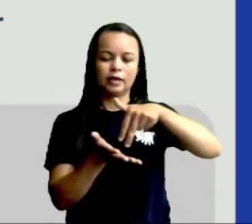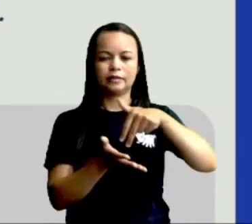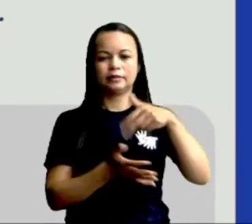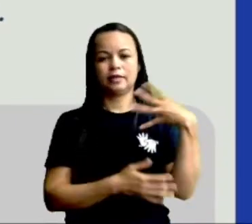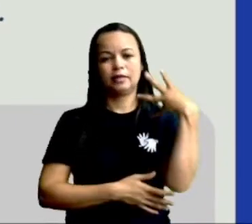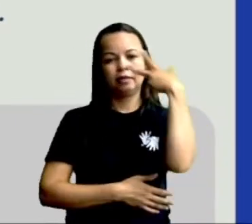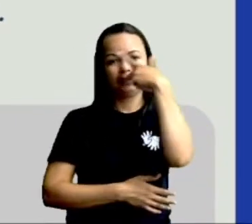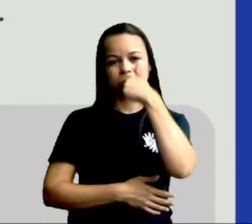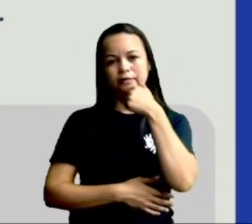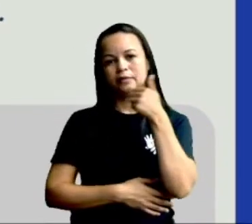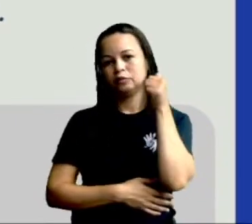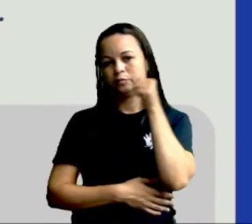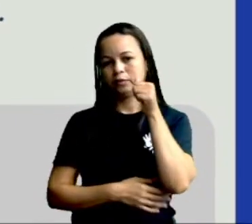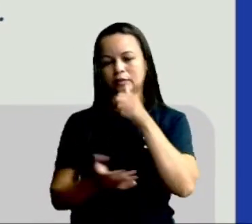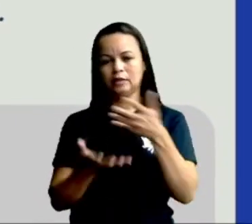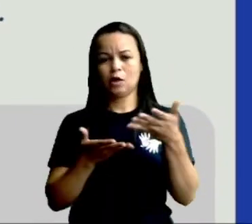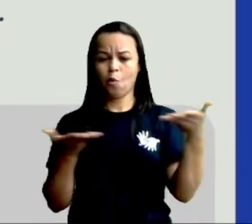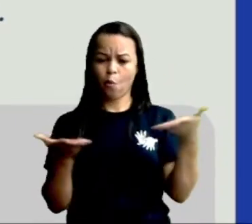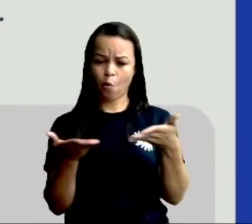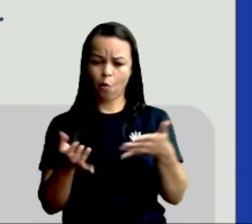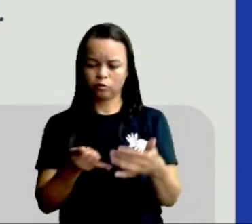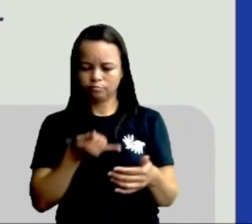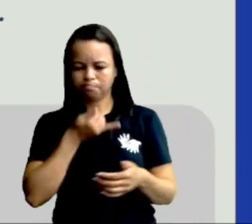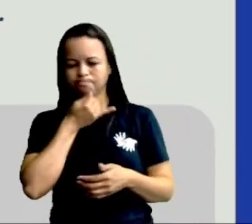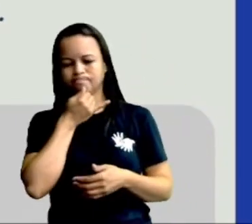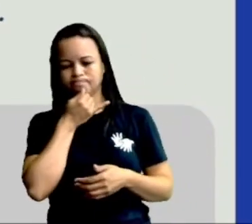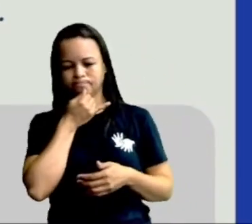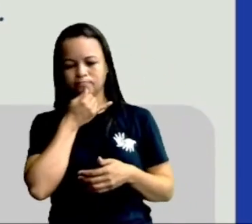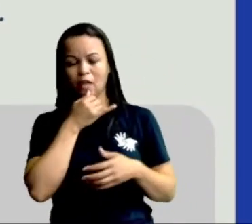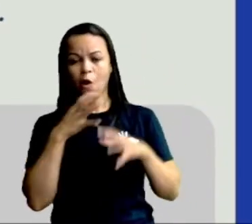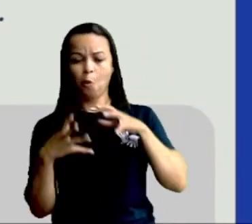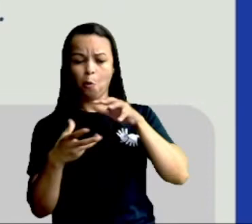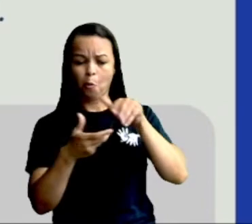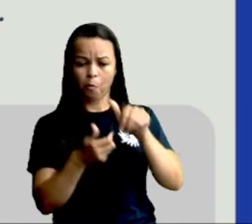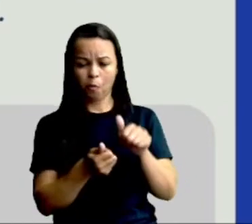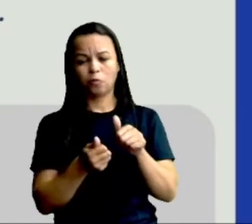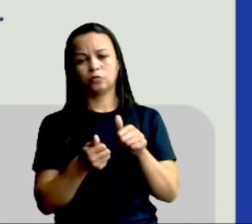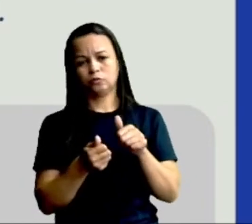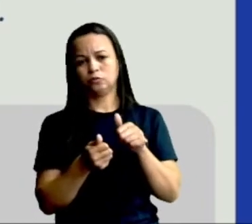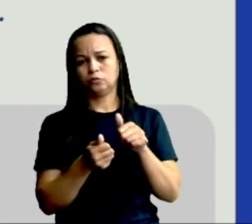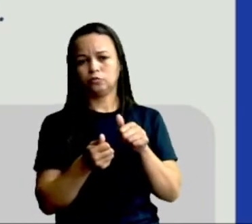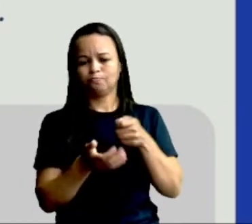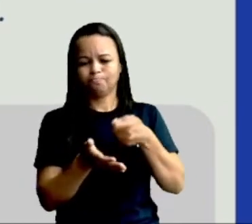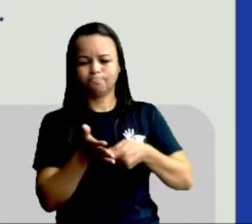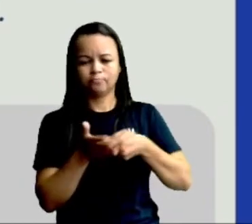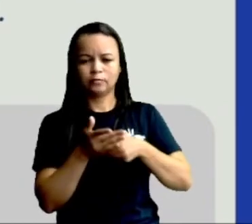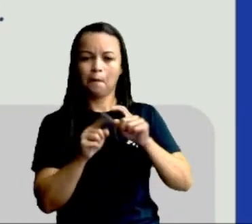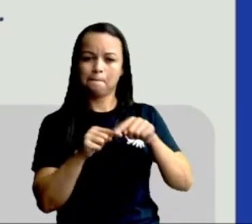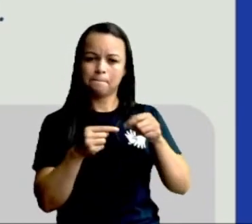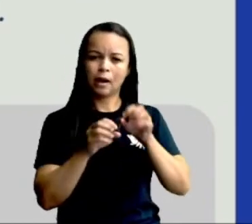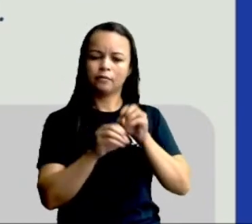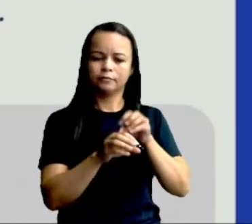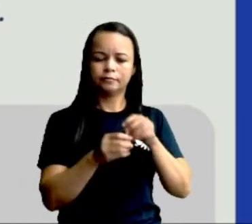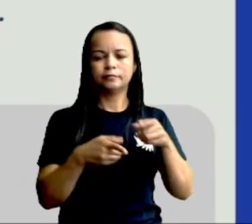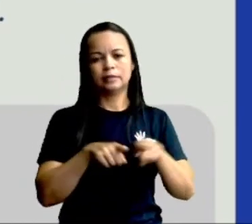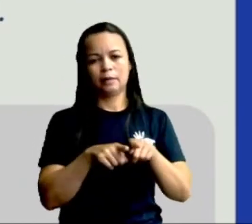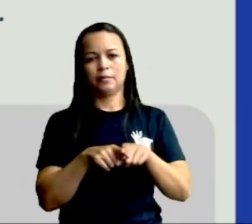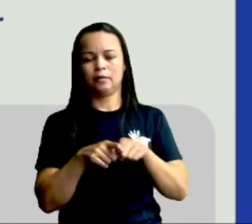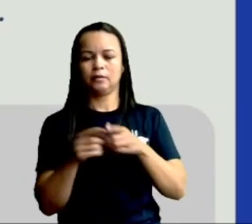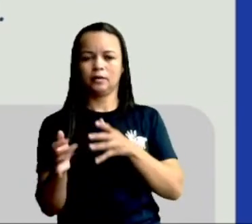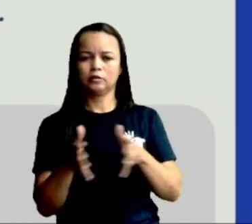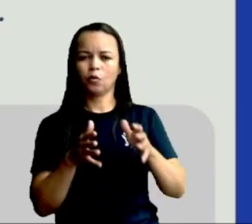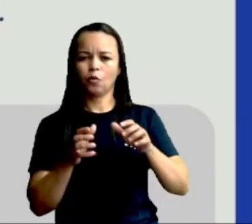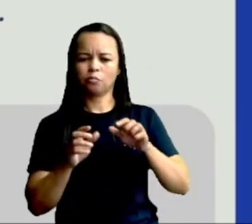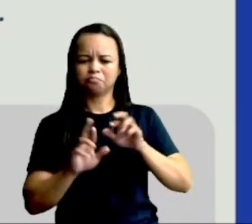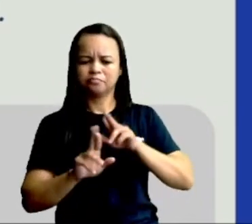eu vivo hoje em dia sem ter a e o mundo judia mas também ensina estou contrariado mas não